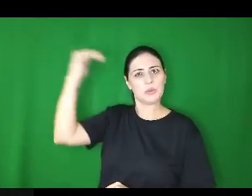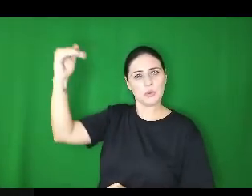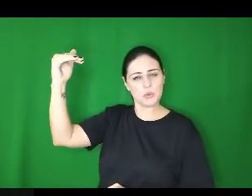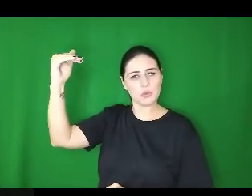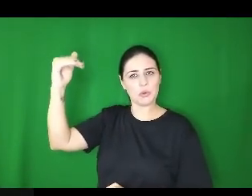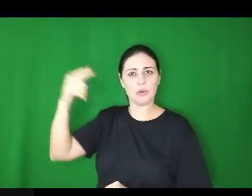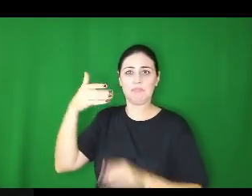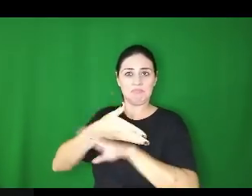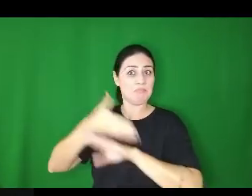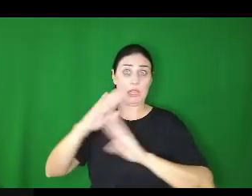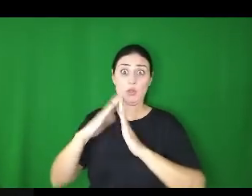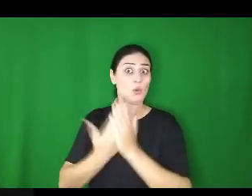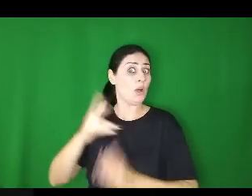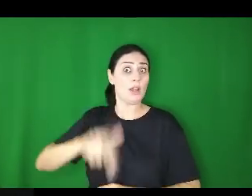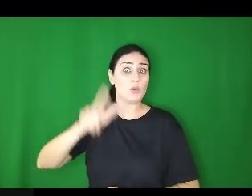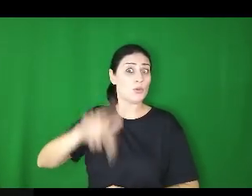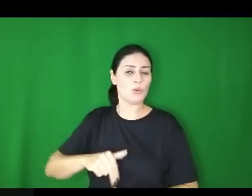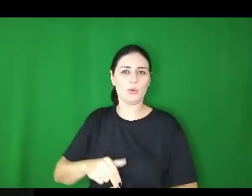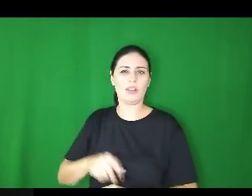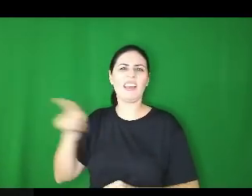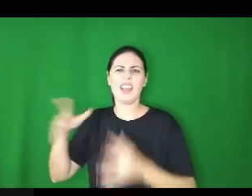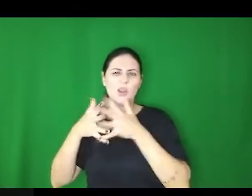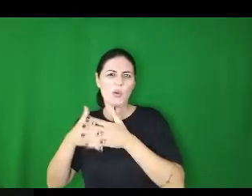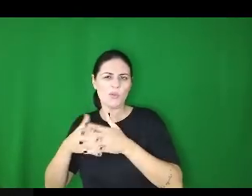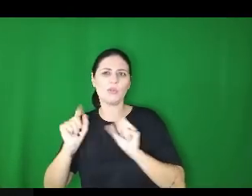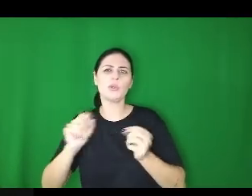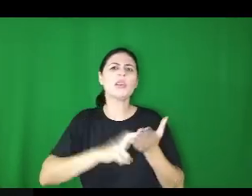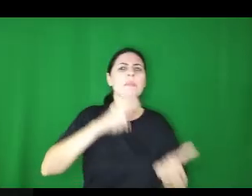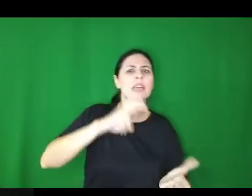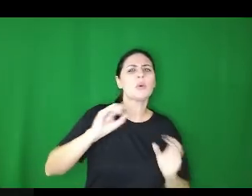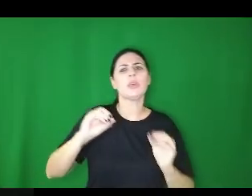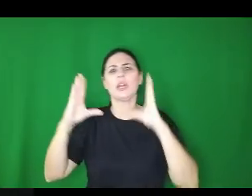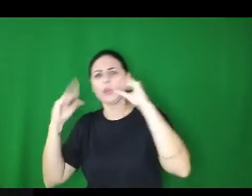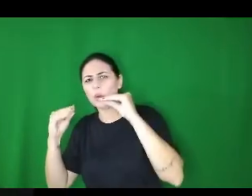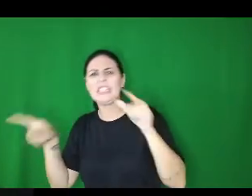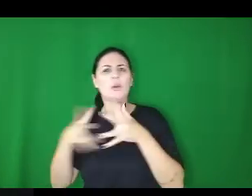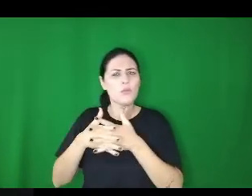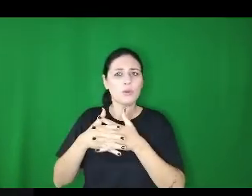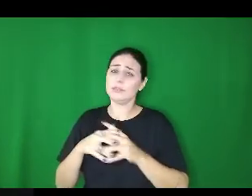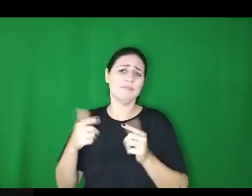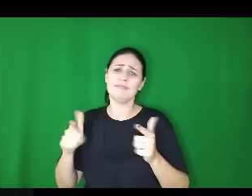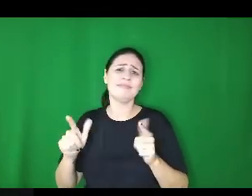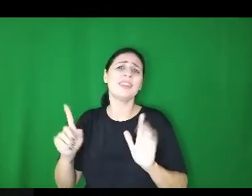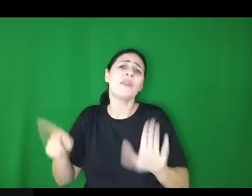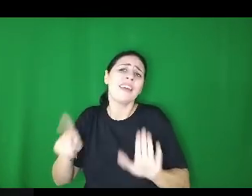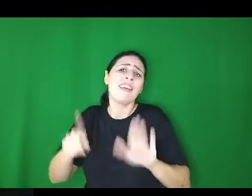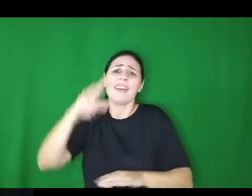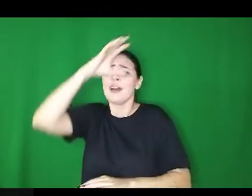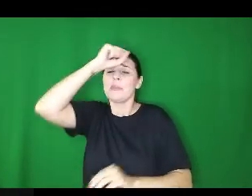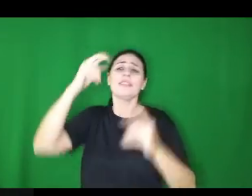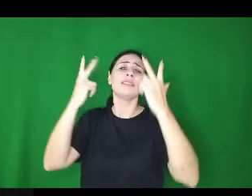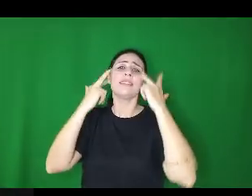diferentes escalas de tempo, do que é manhã, tarde, noite, sucessão de dias, semanas, meses e anos. Isso é importante? Para uma criança